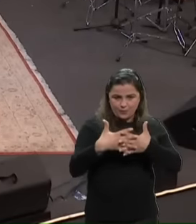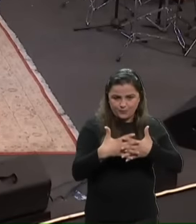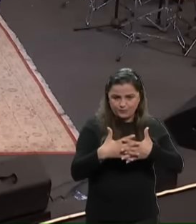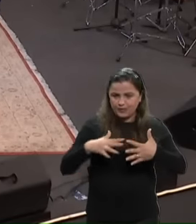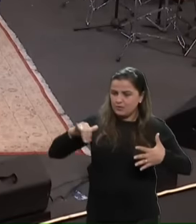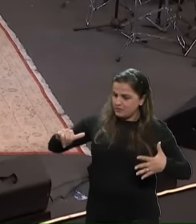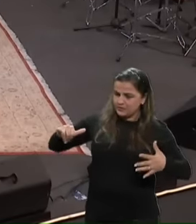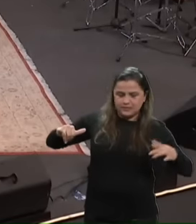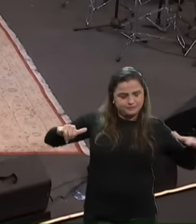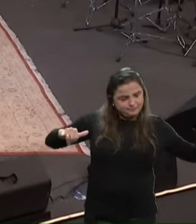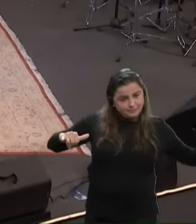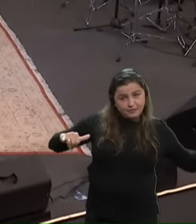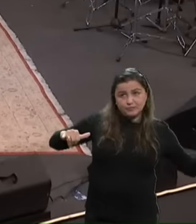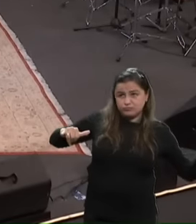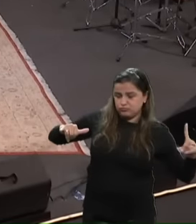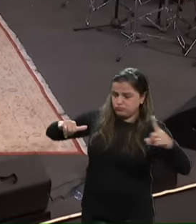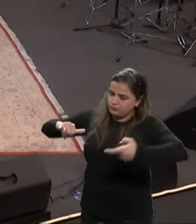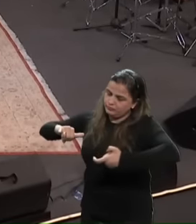o avião.